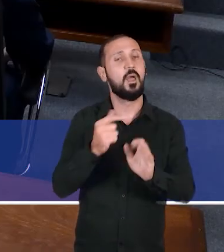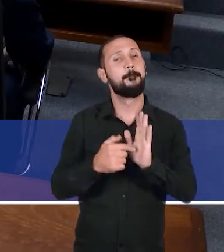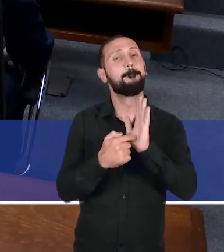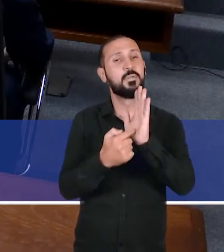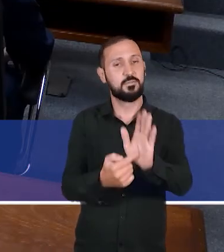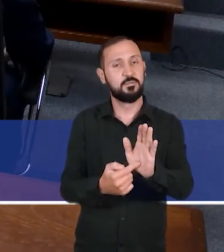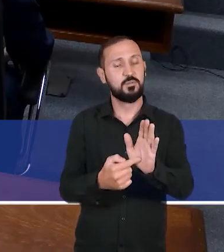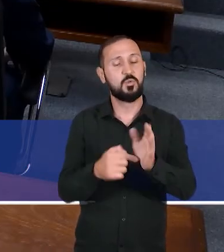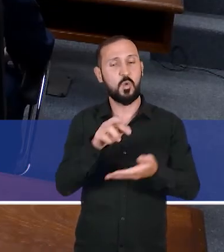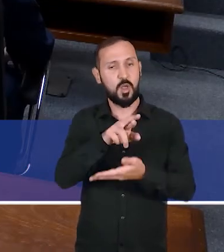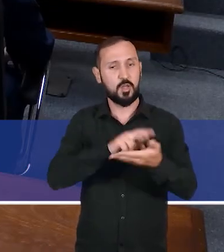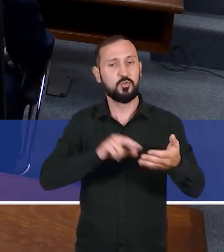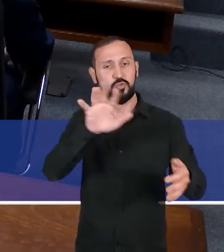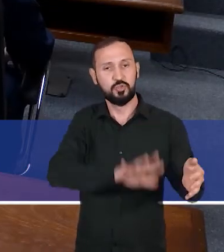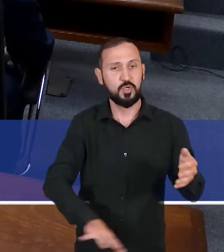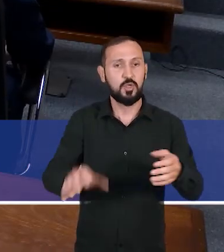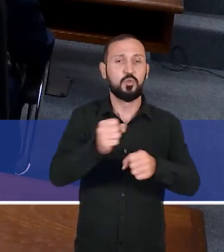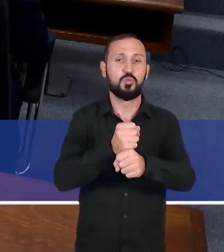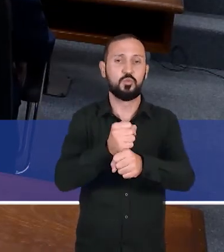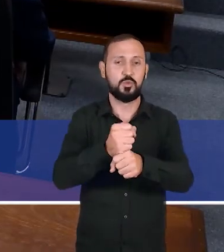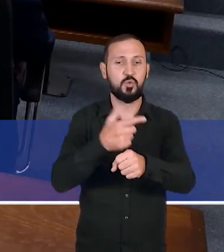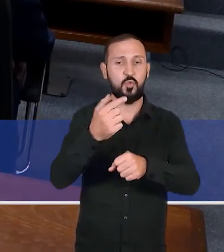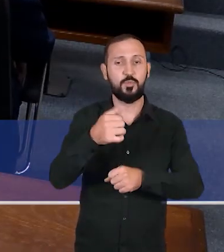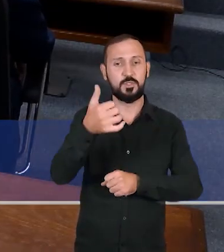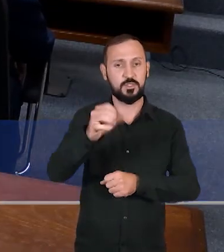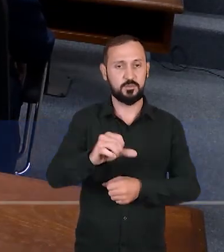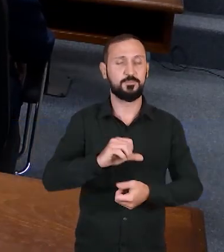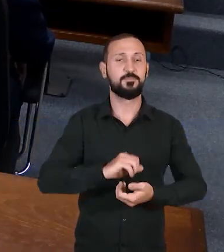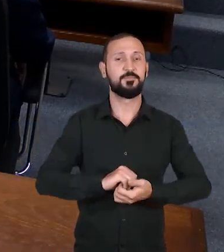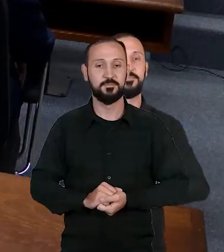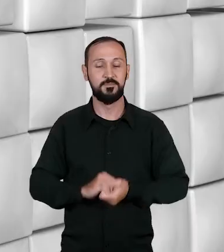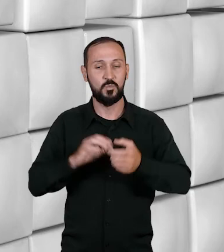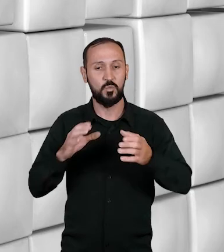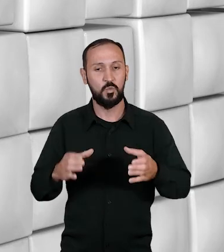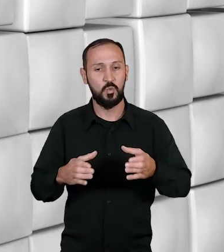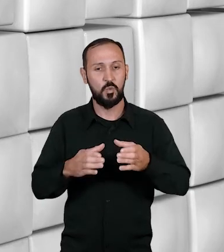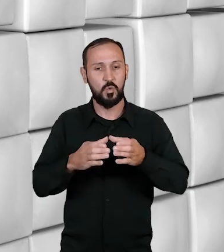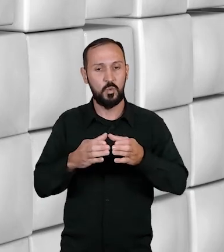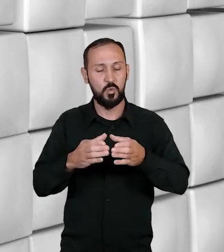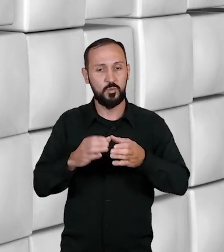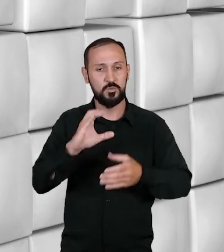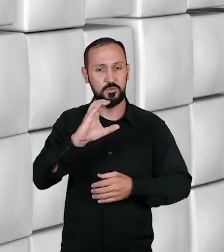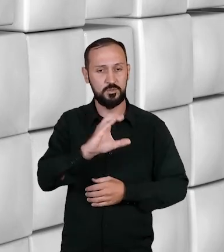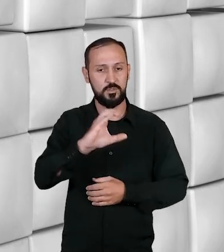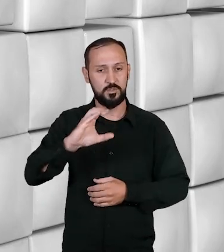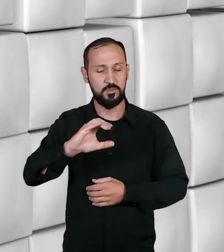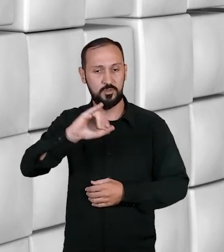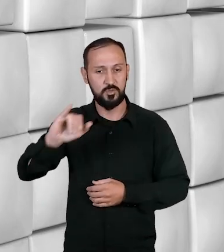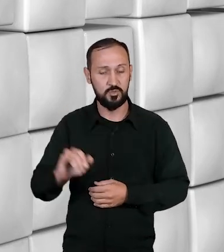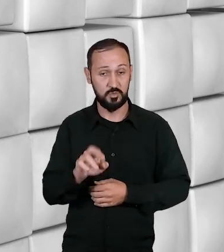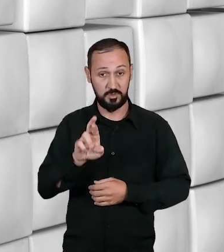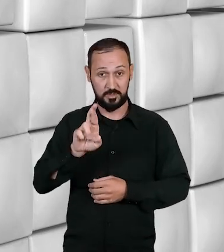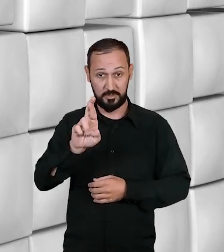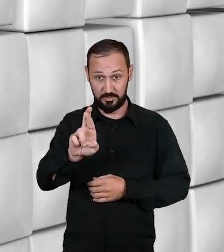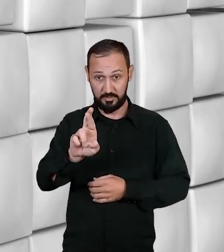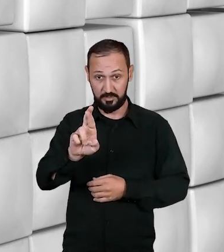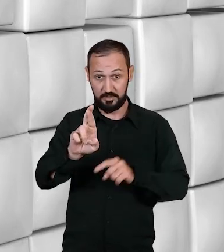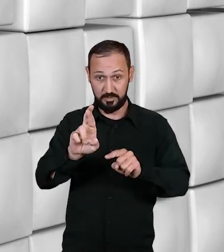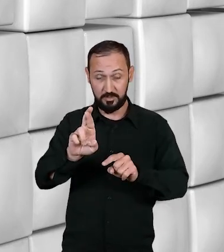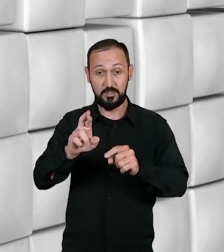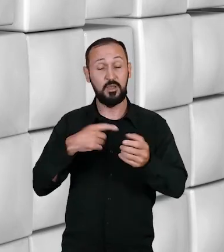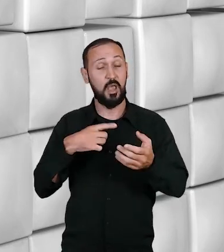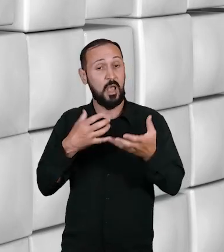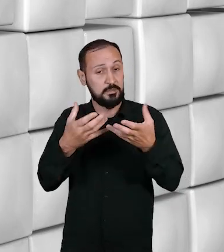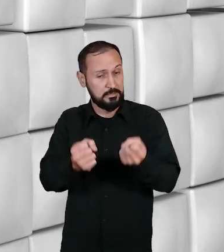também será apresentado o relatório geral de 2019. Comissão de Constituição, Justiça e